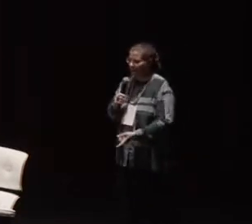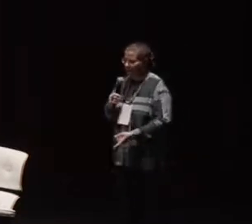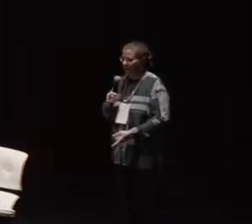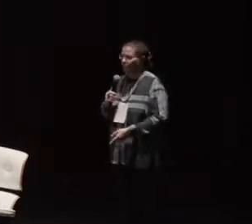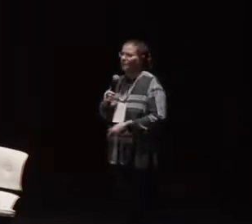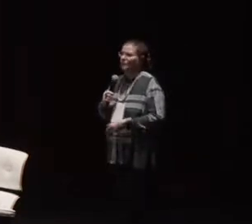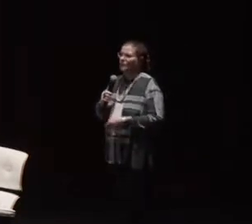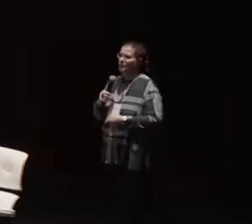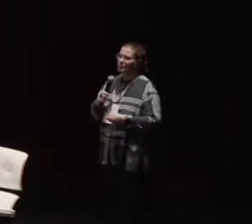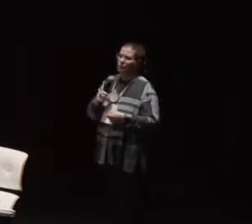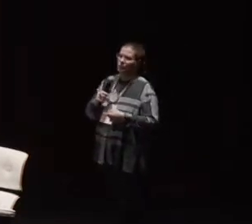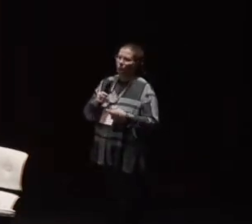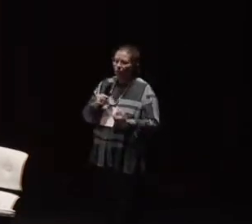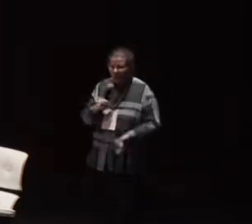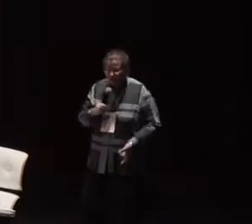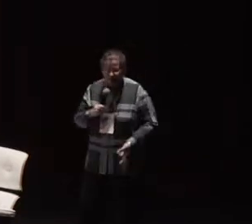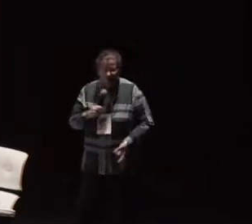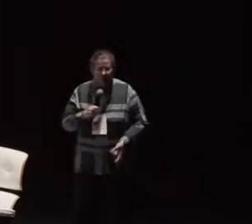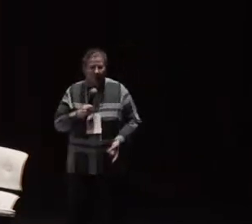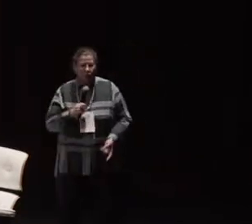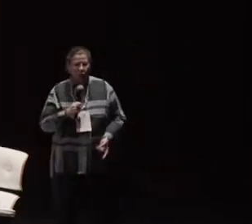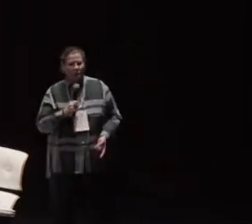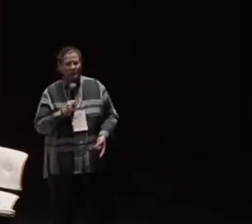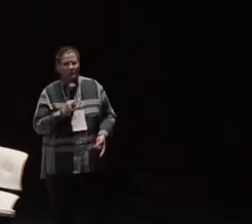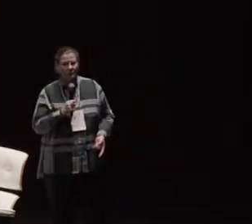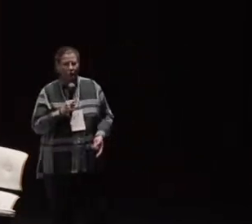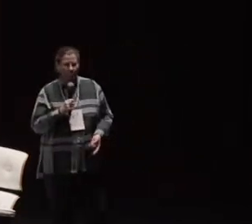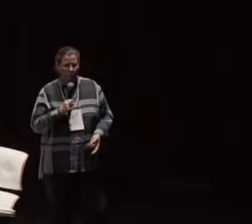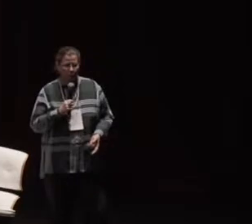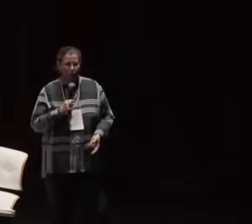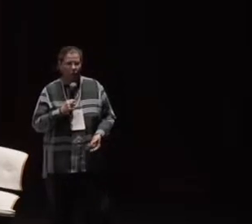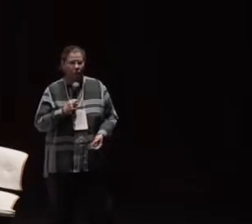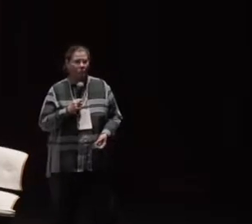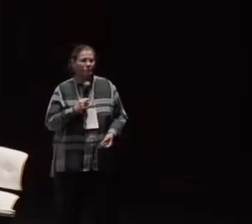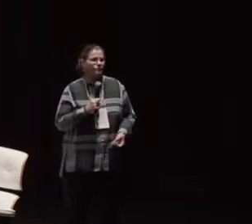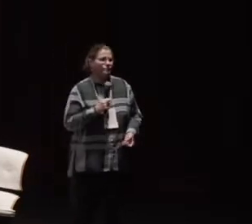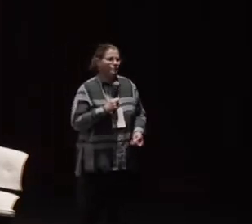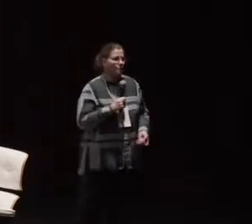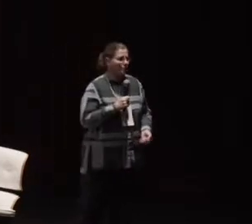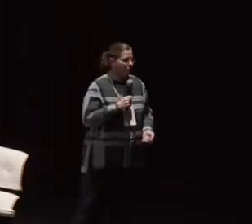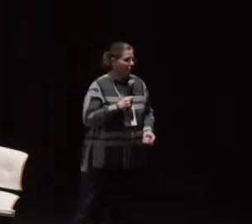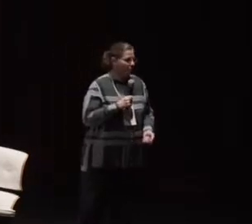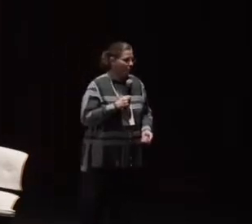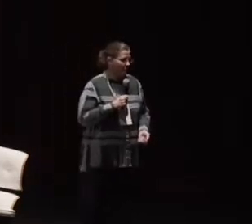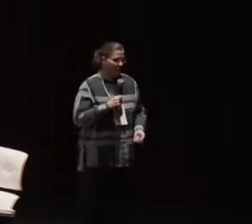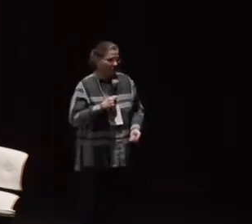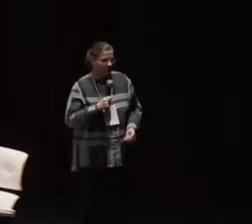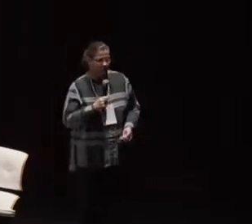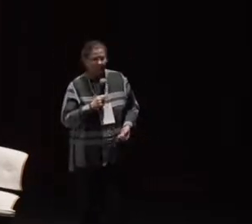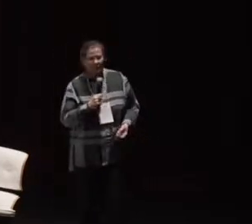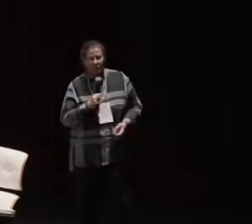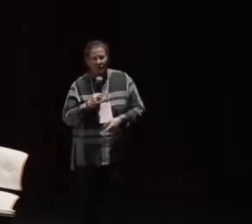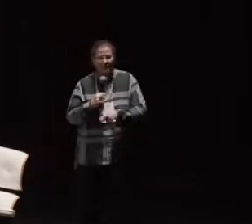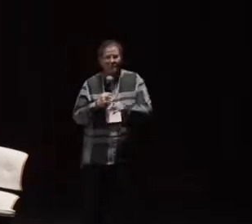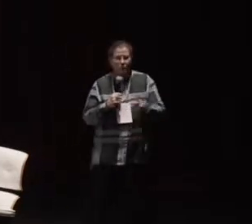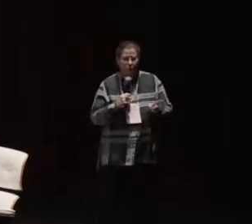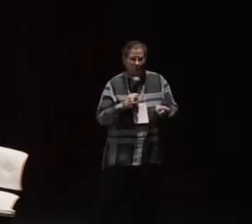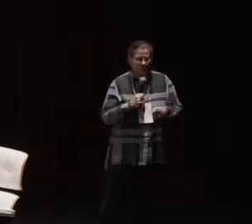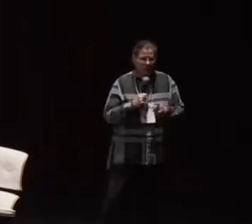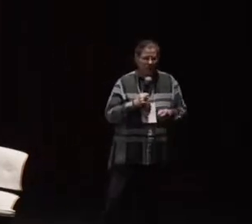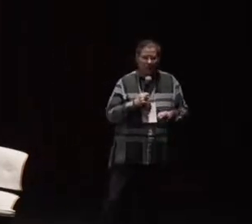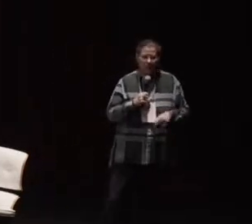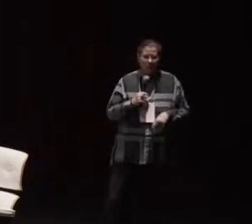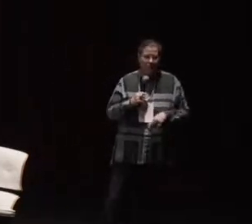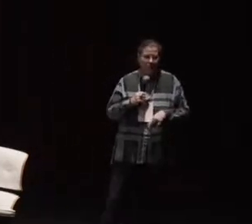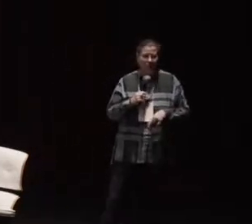municipais, federal, outras organizações da sociedade civil como nós, mas também com empresas. A gente falava